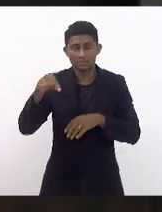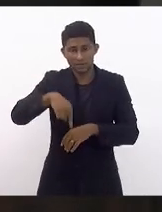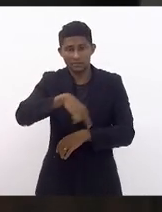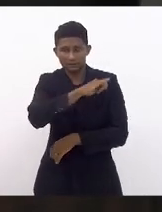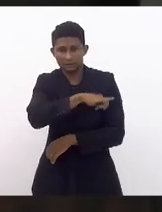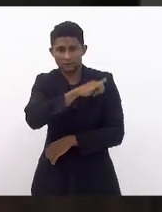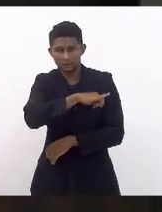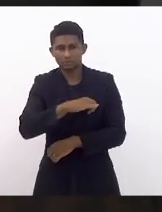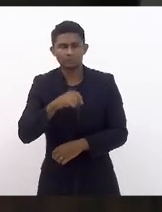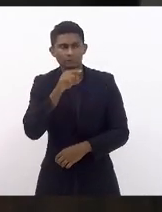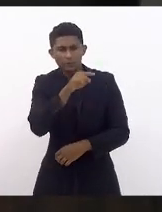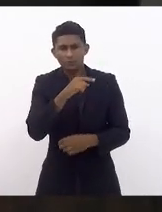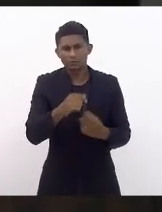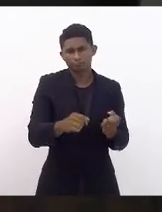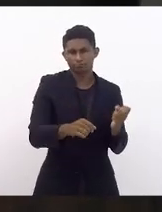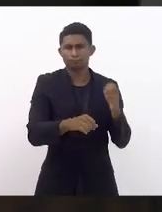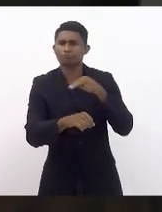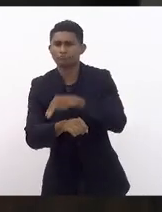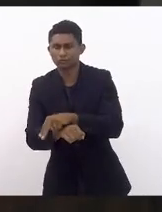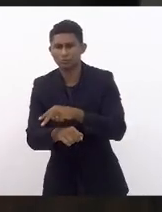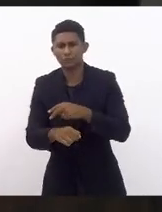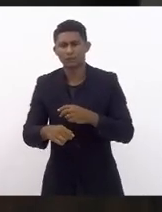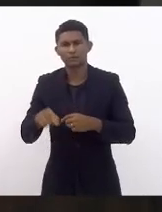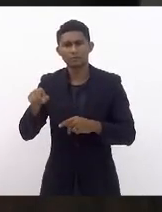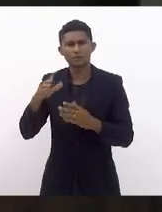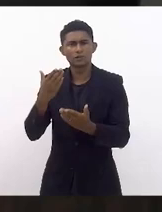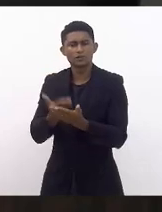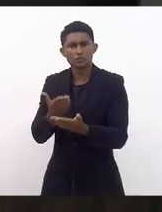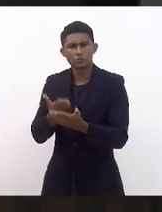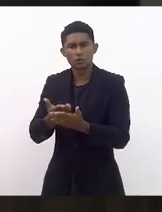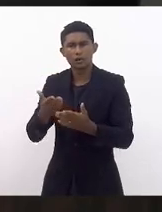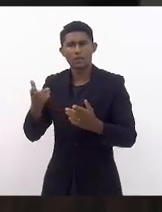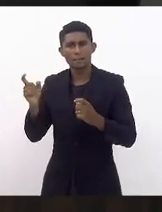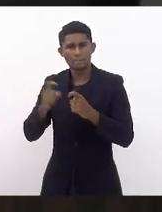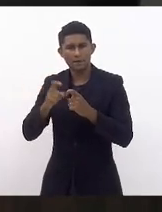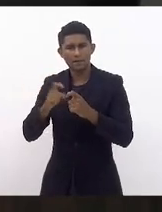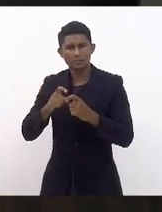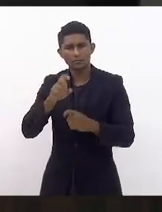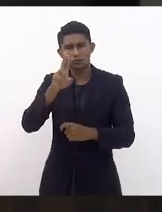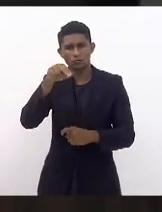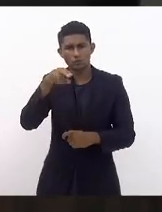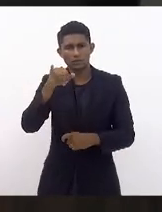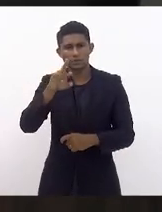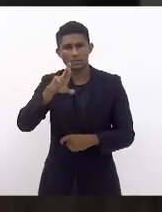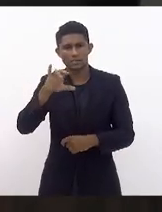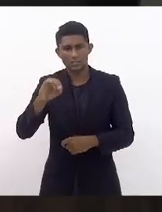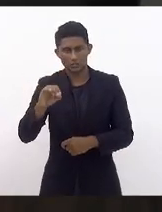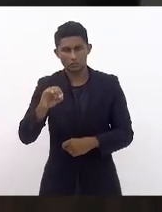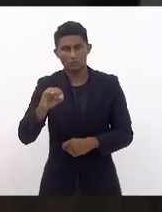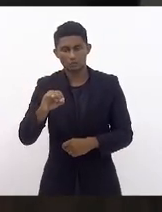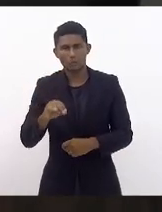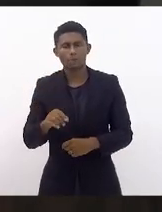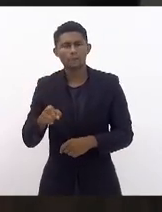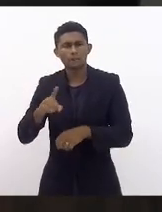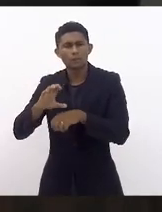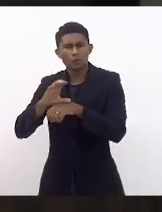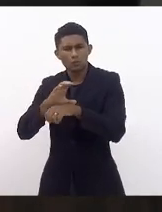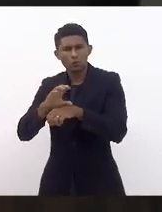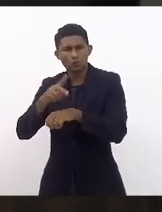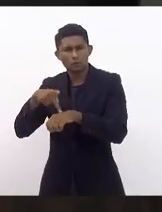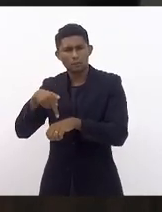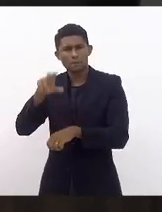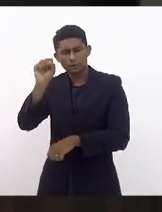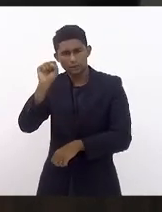Cursou o ensino superior na Escola de Medicina e Cirurgia do Rio de Janeiro, atual Unirio. Entre os cursos de